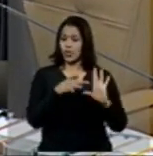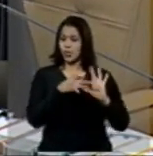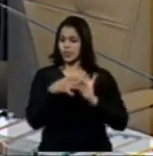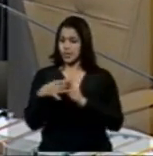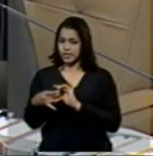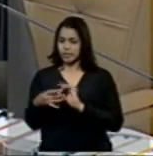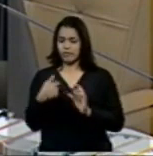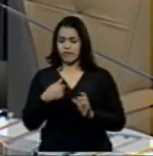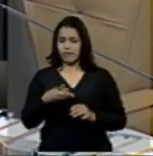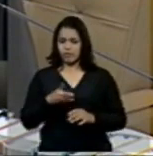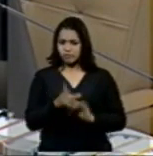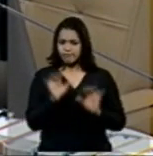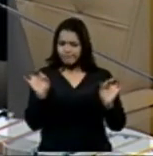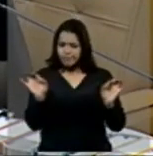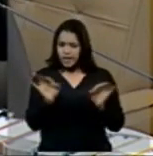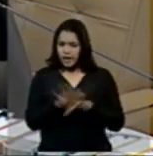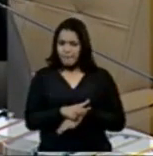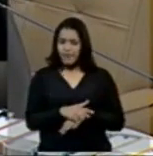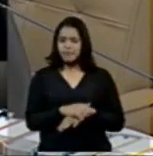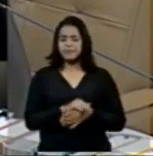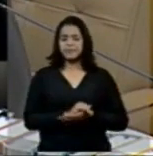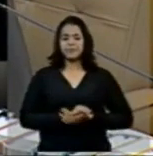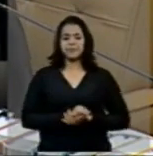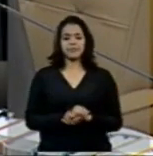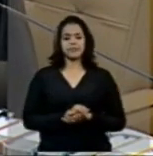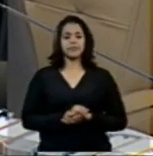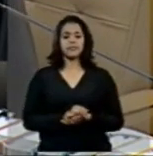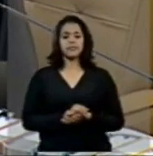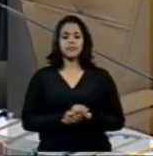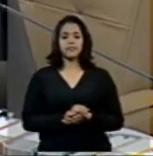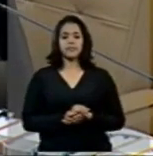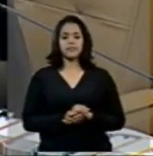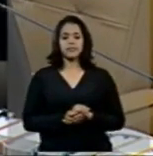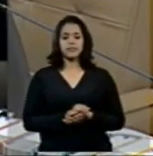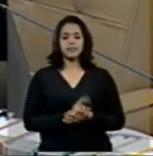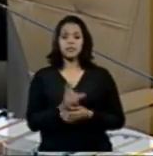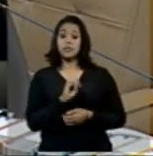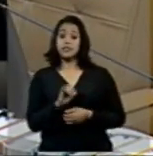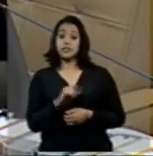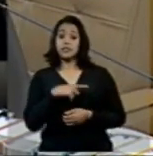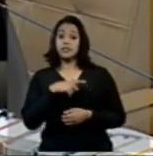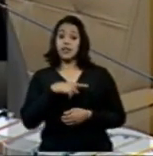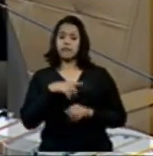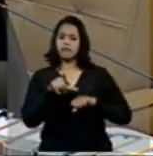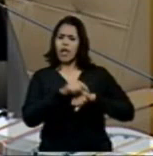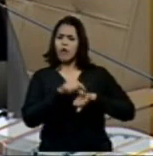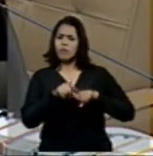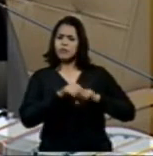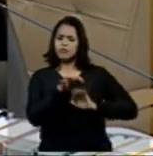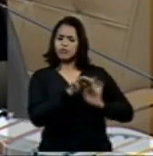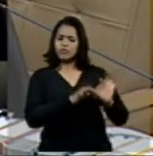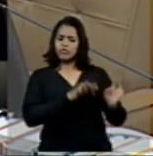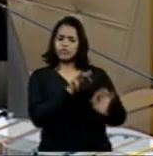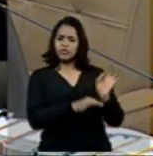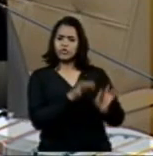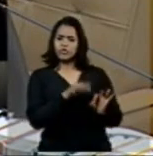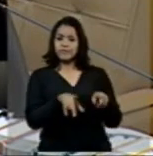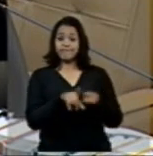prossigo eu, finalizando, senhora presidente, seja por argumentos jurídicos, seja por argumentos